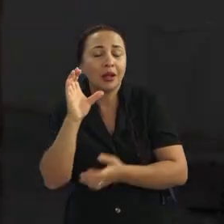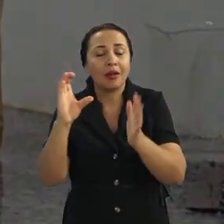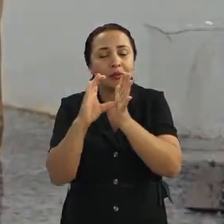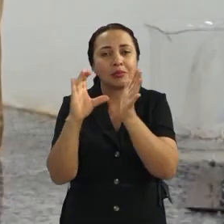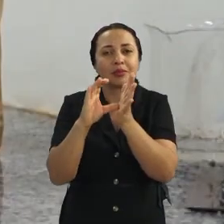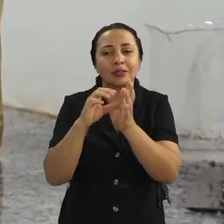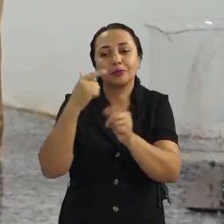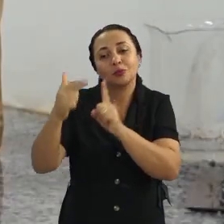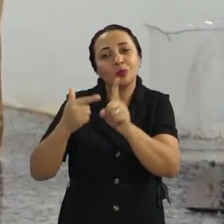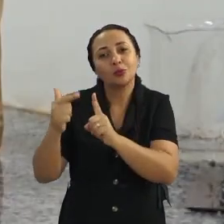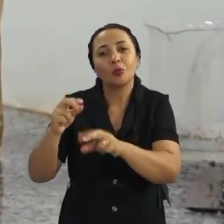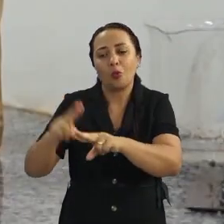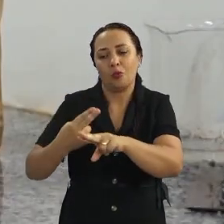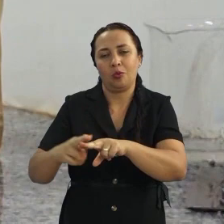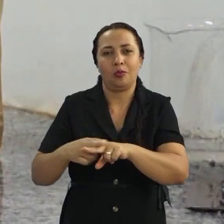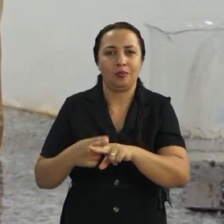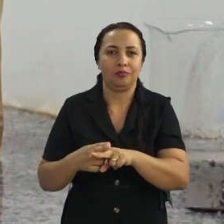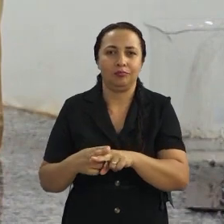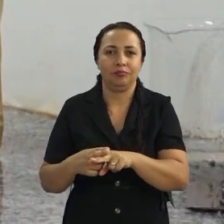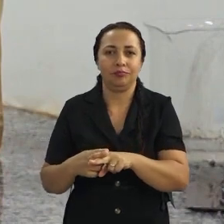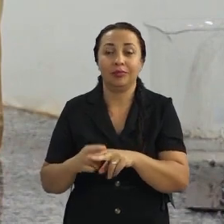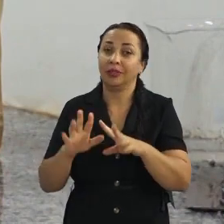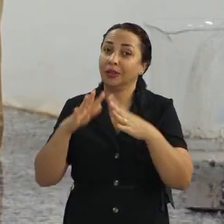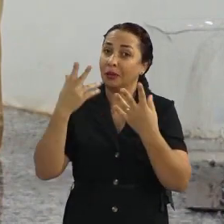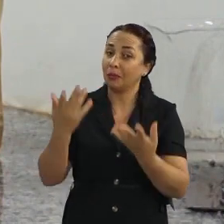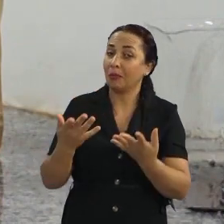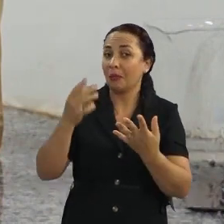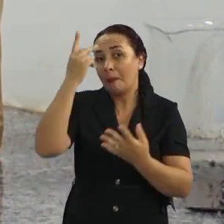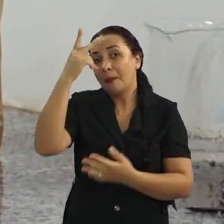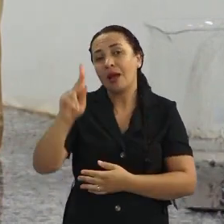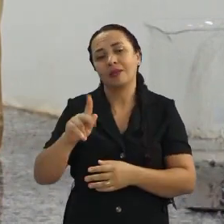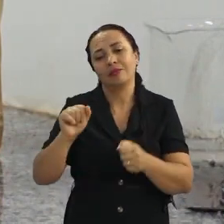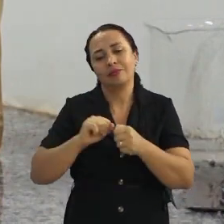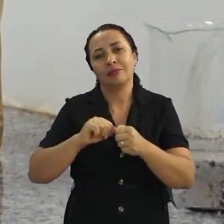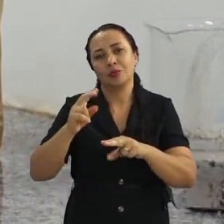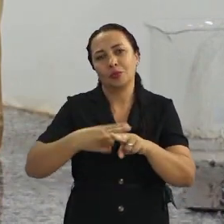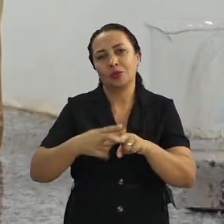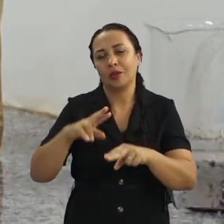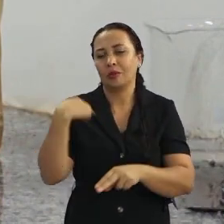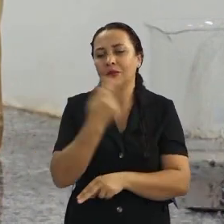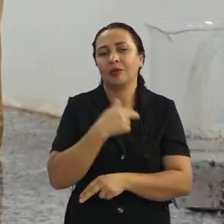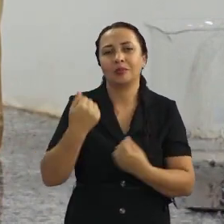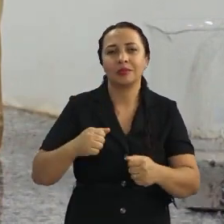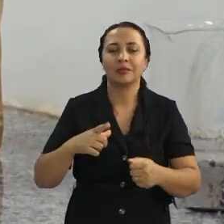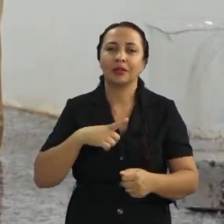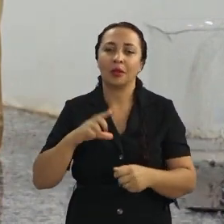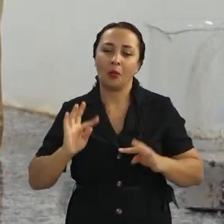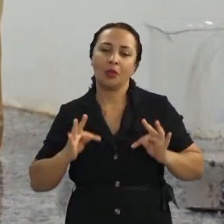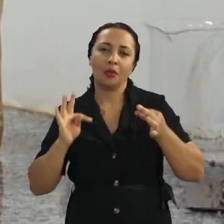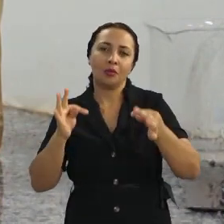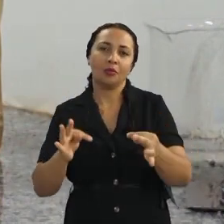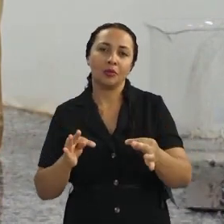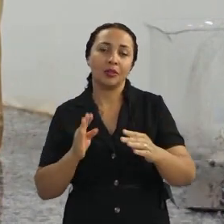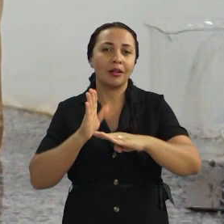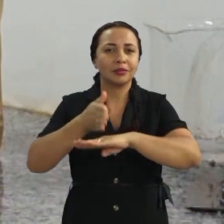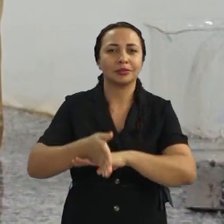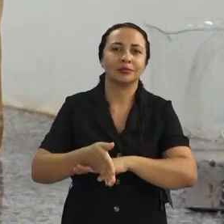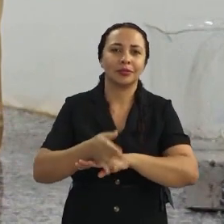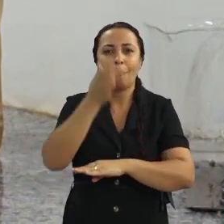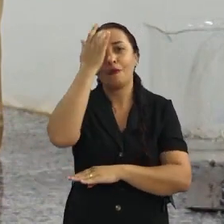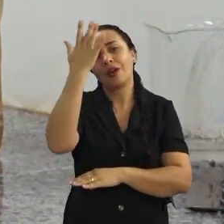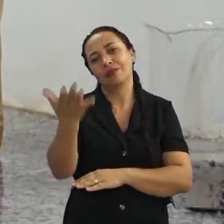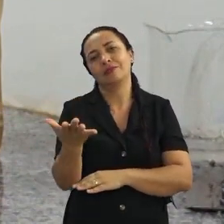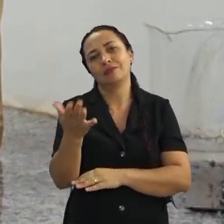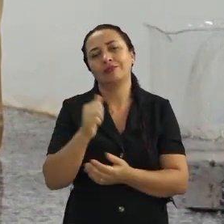gente quer que essas comunidades elas produzam chocolate então para produzir chocolate a gente precisa de uma tecnologia acessível